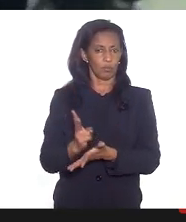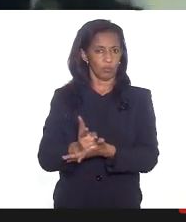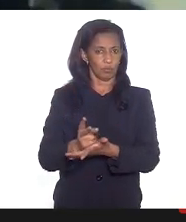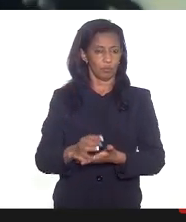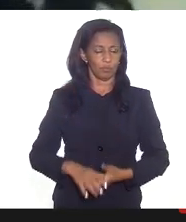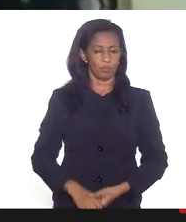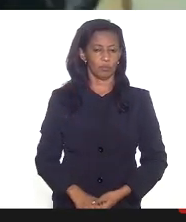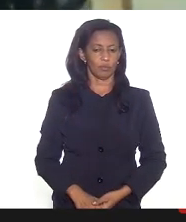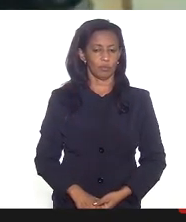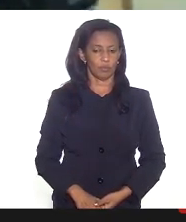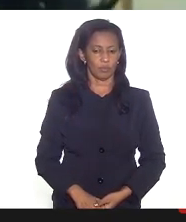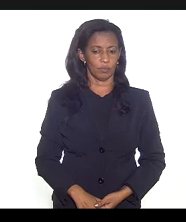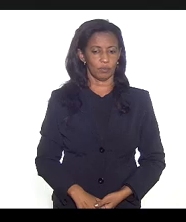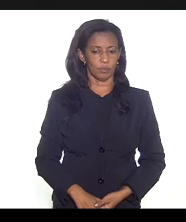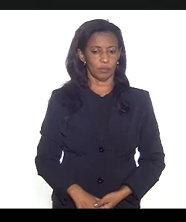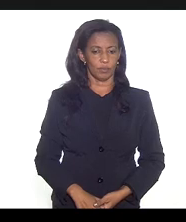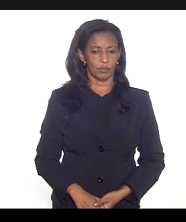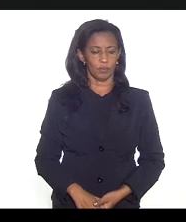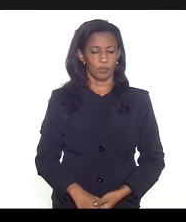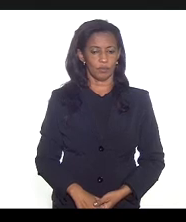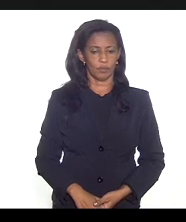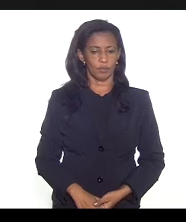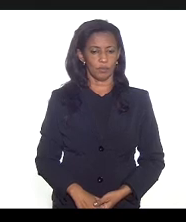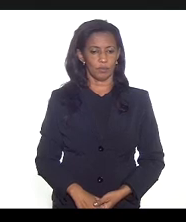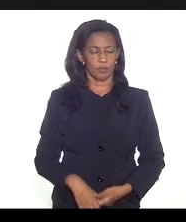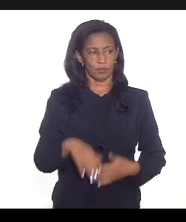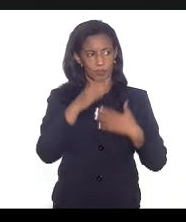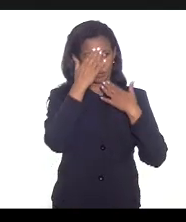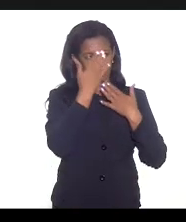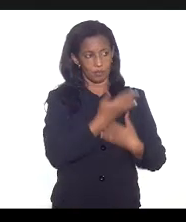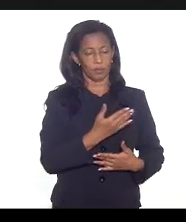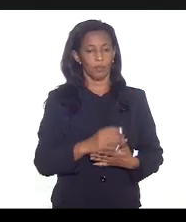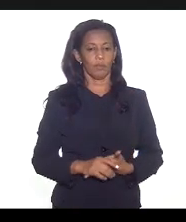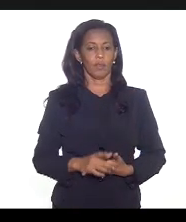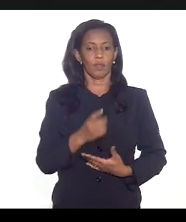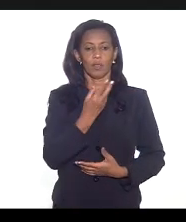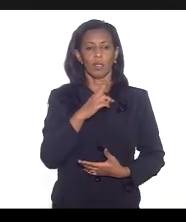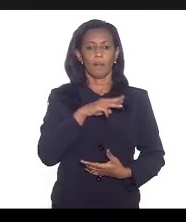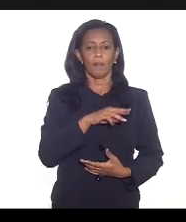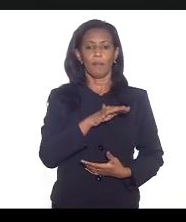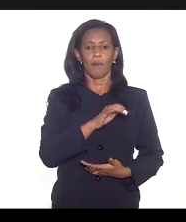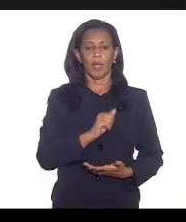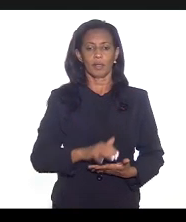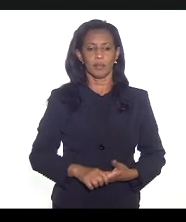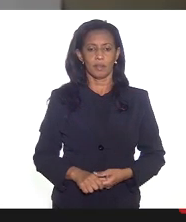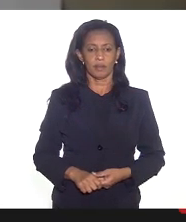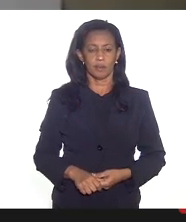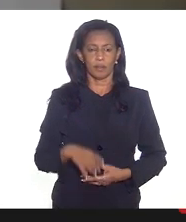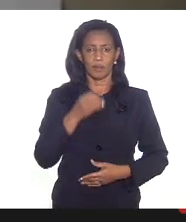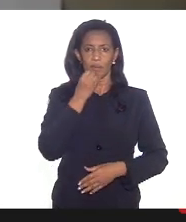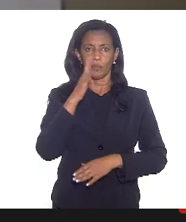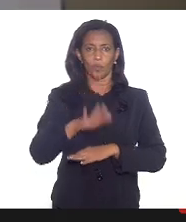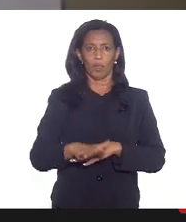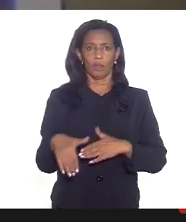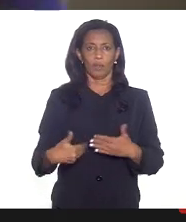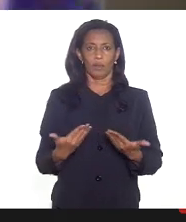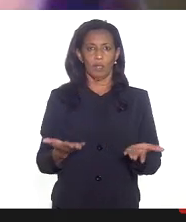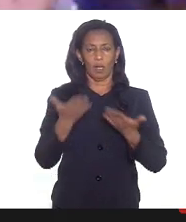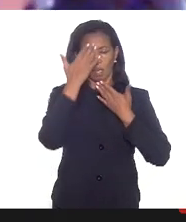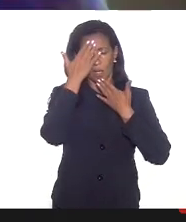saúde é muitíssimo obrigada Doutora Marta gostosa boa tarde à